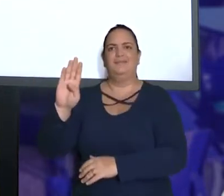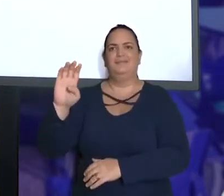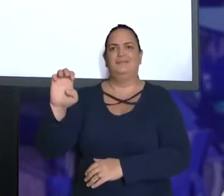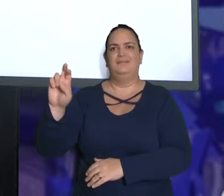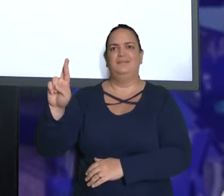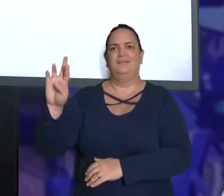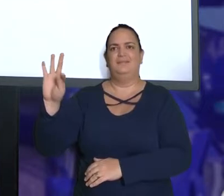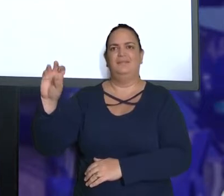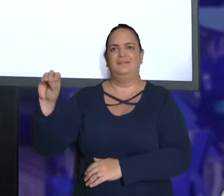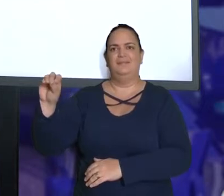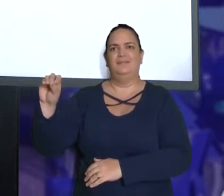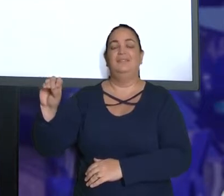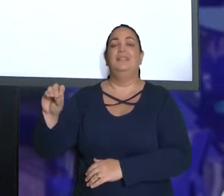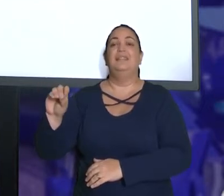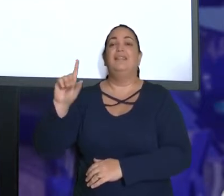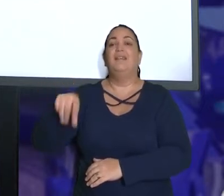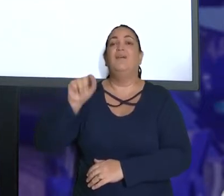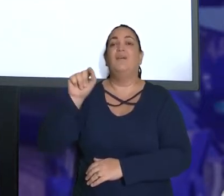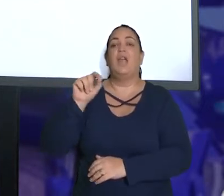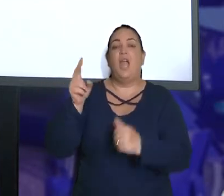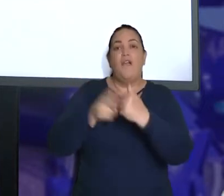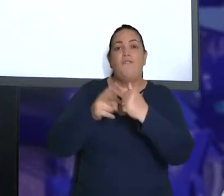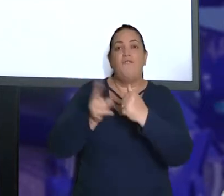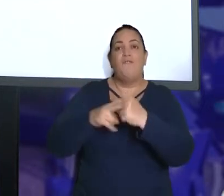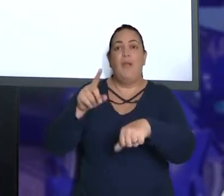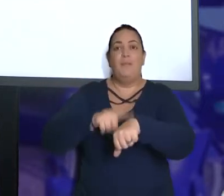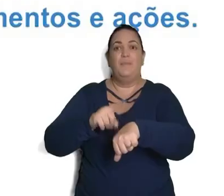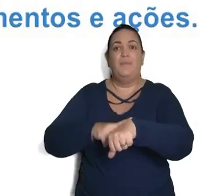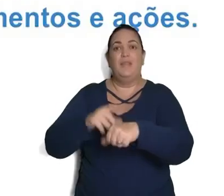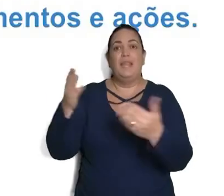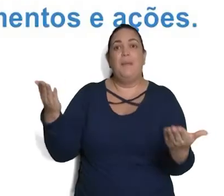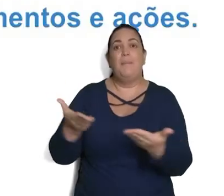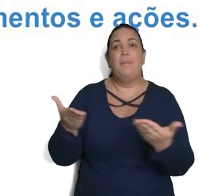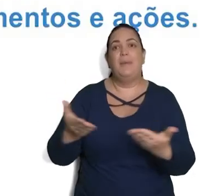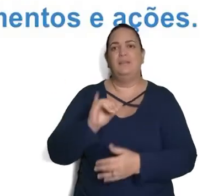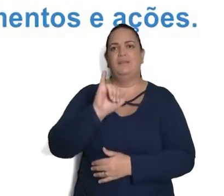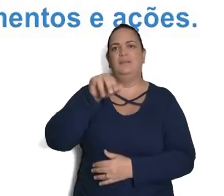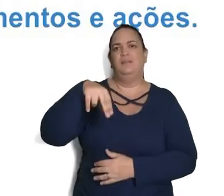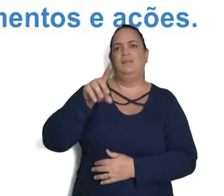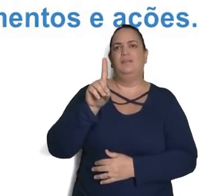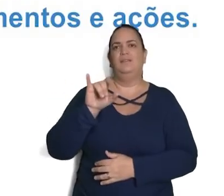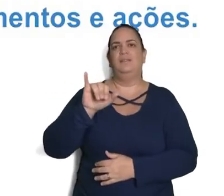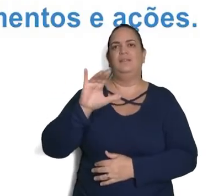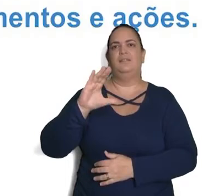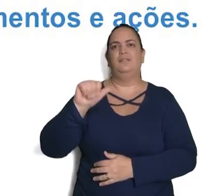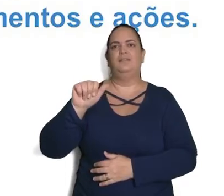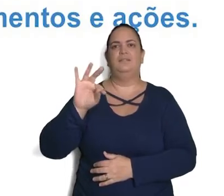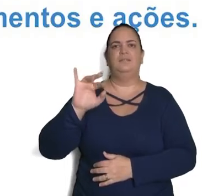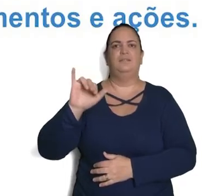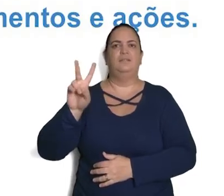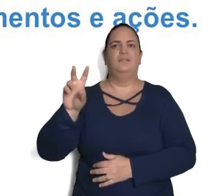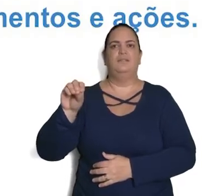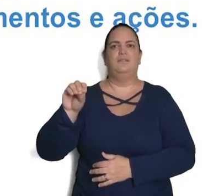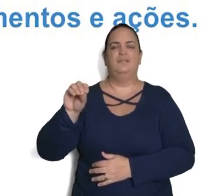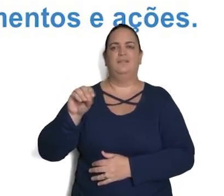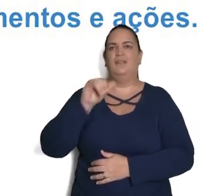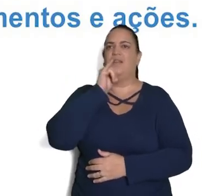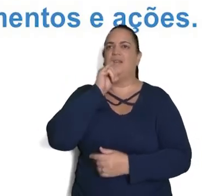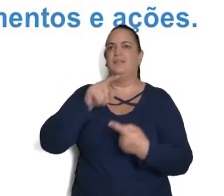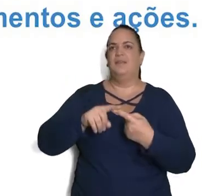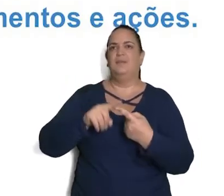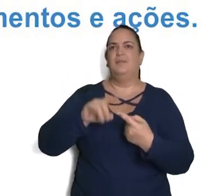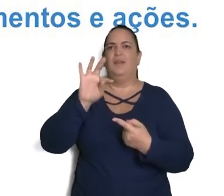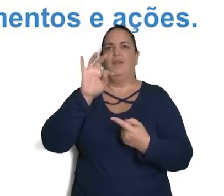uso de verbos no presente do indicativo especificamente. Então você tem nesse parágrafo os verbos têm,